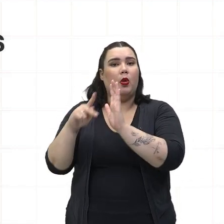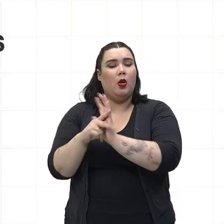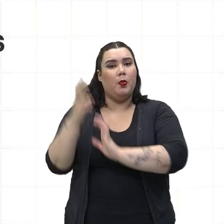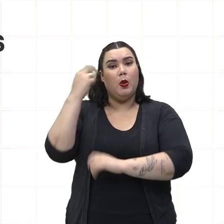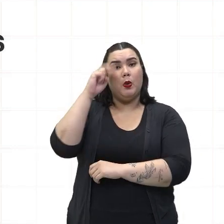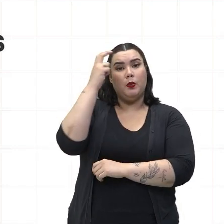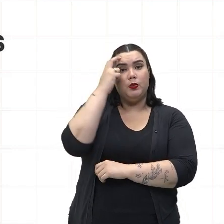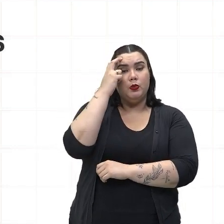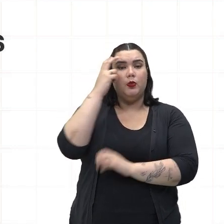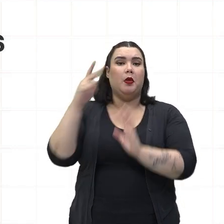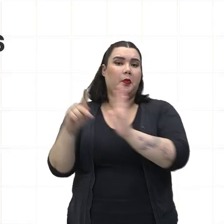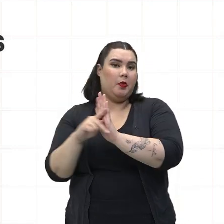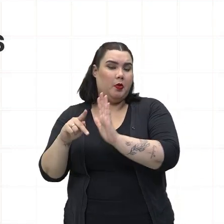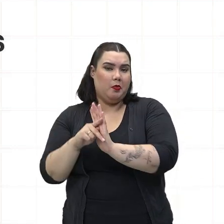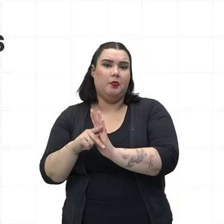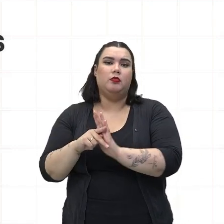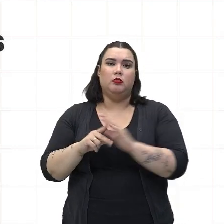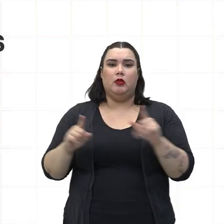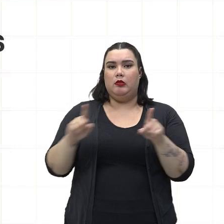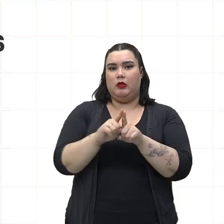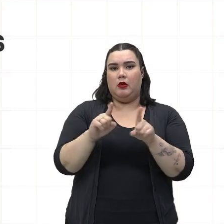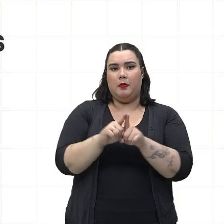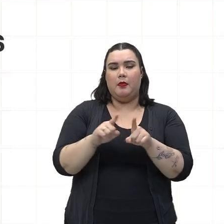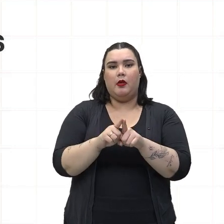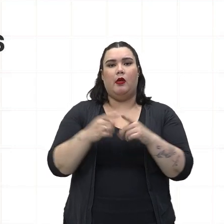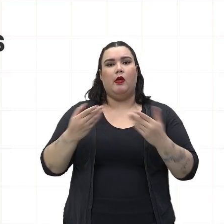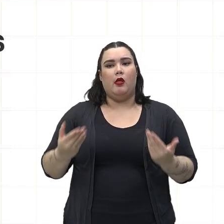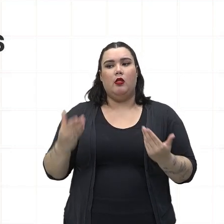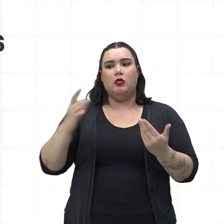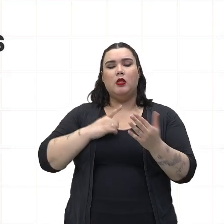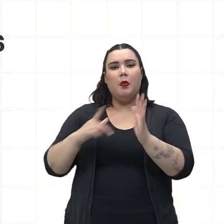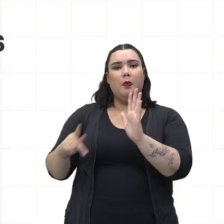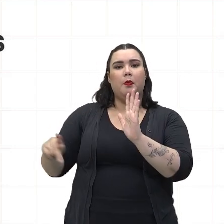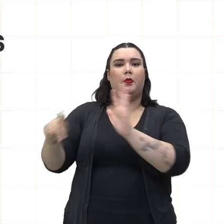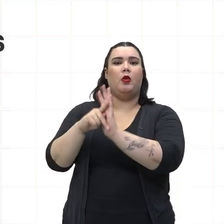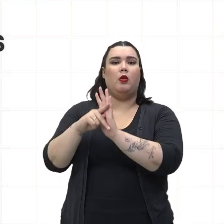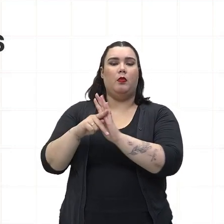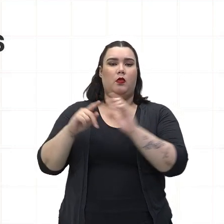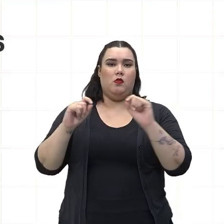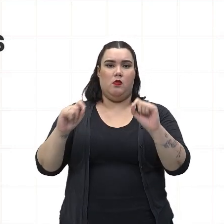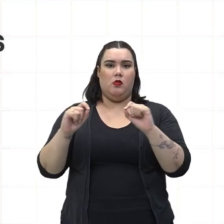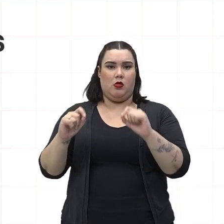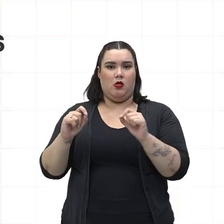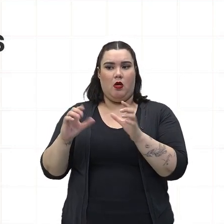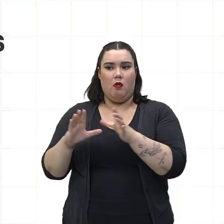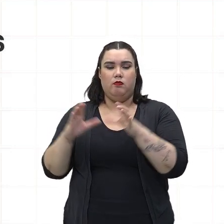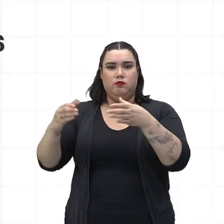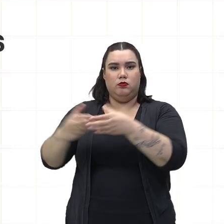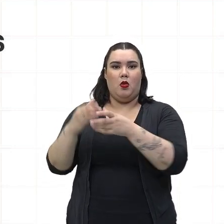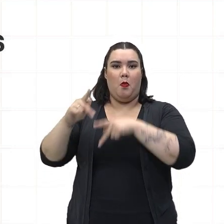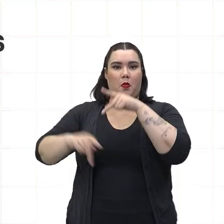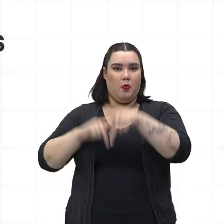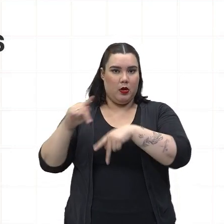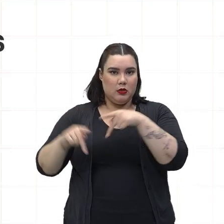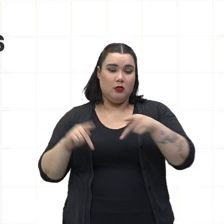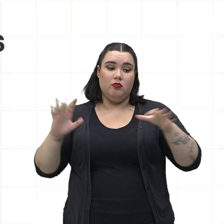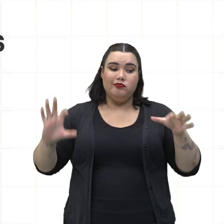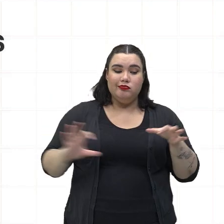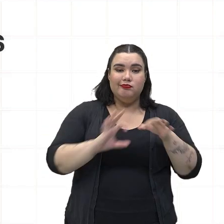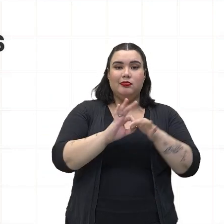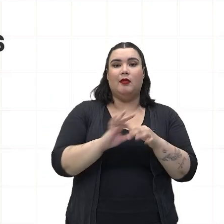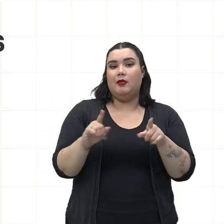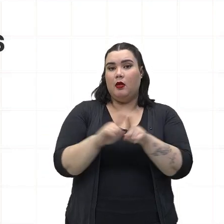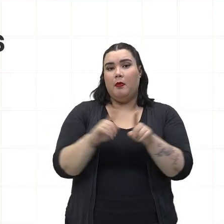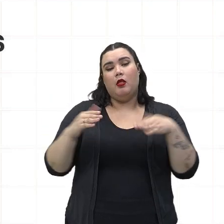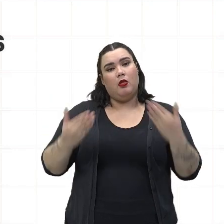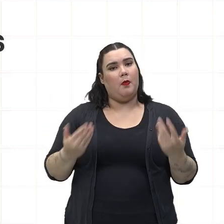cultura específica e também são pertencentes à totalidade da nação. Portanto, tem que ter os